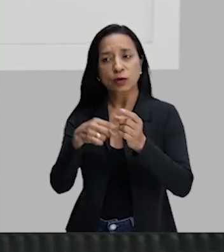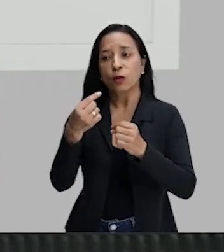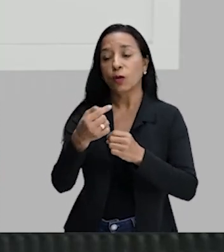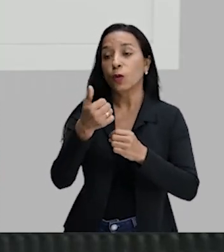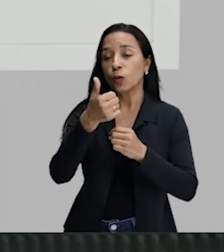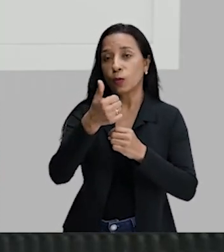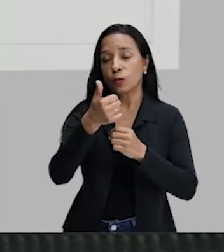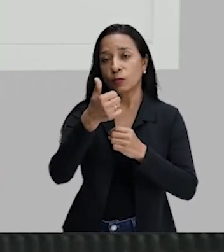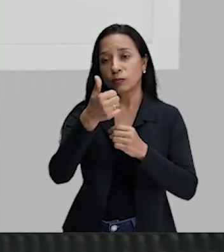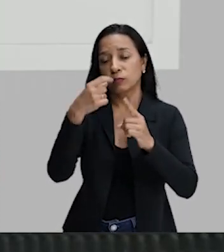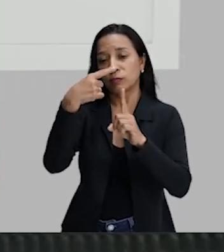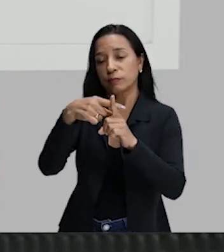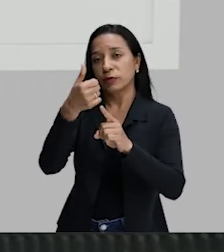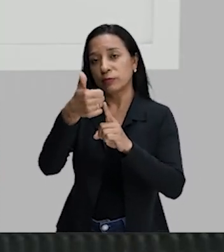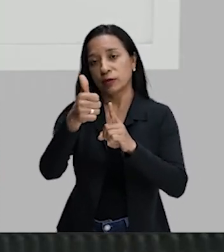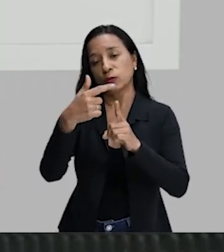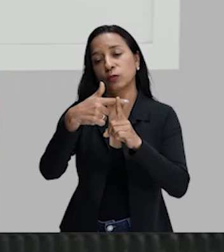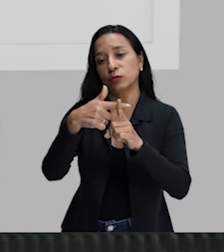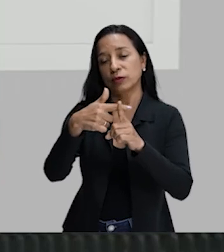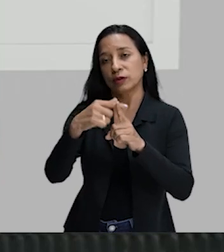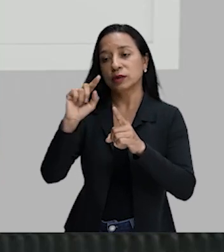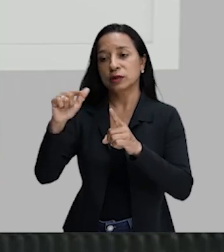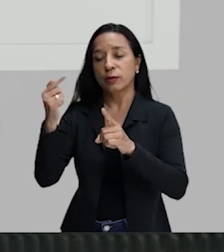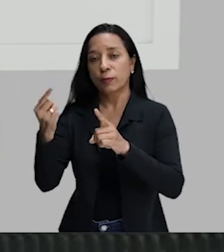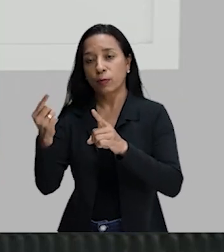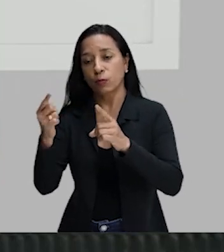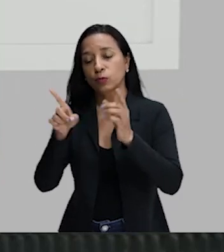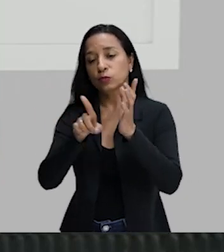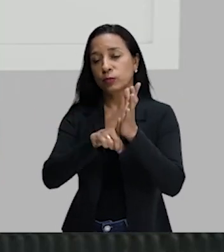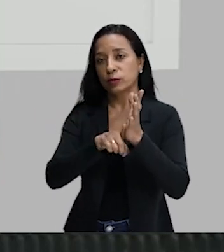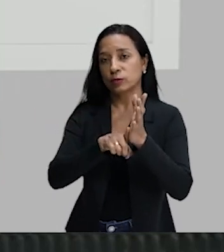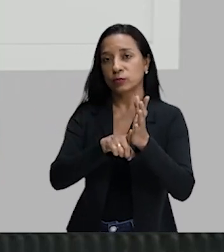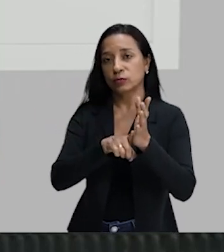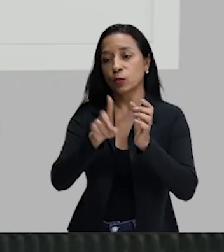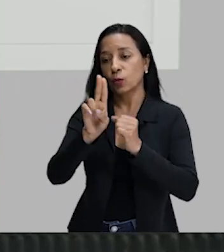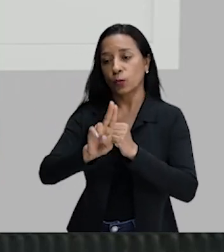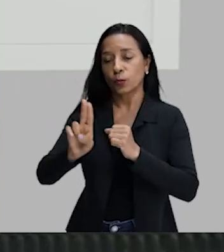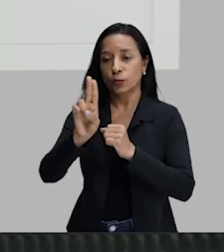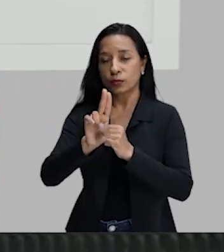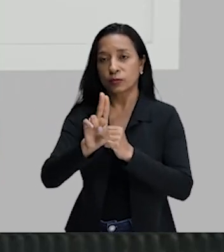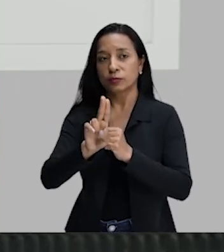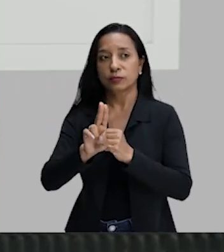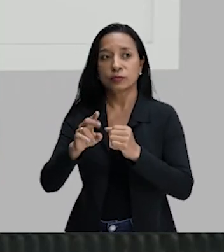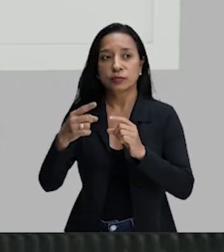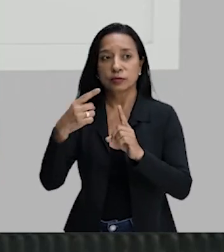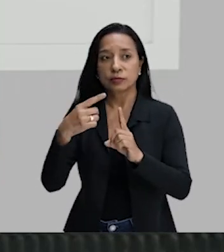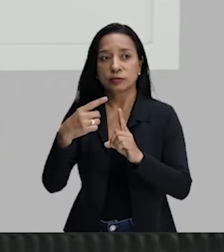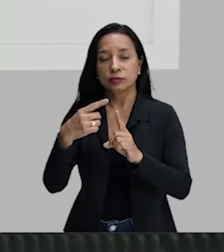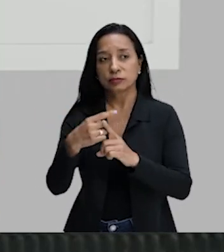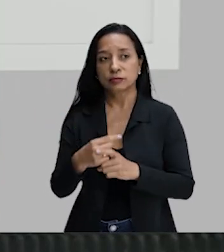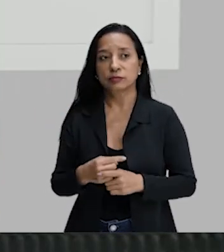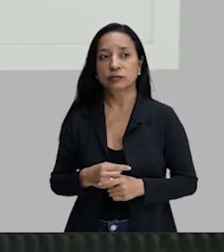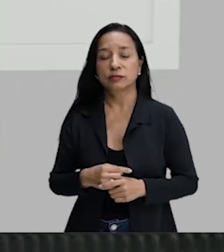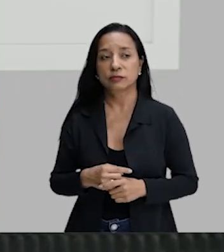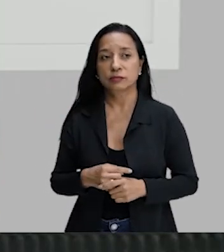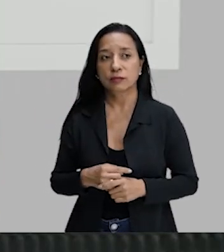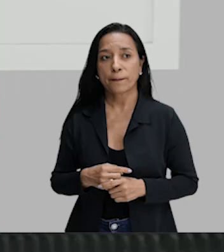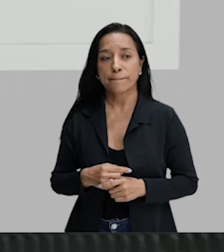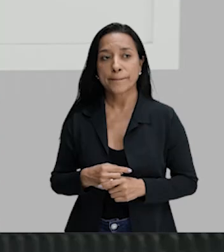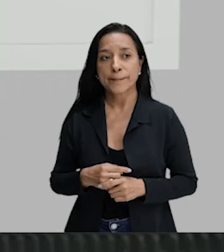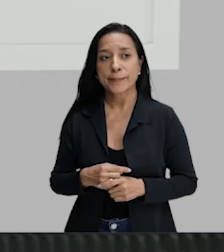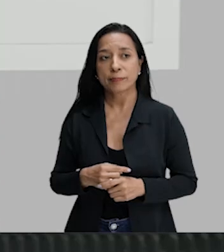menos. Então, você vai ter 7 mais 3 dividido por 2. E você tem